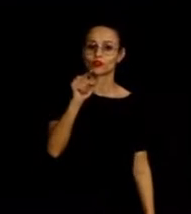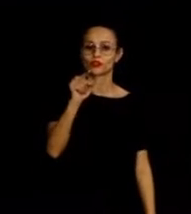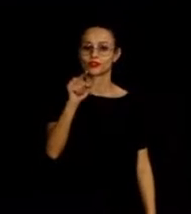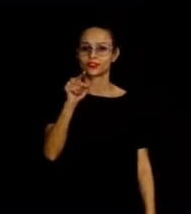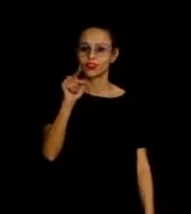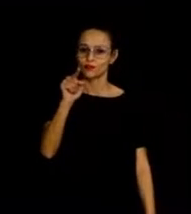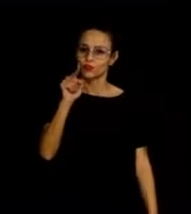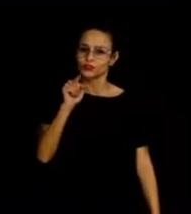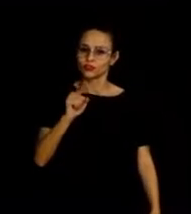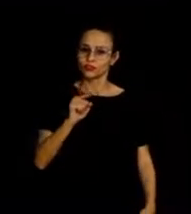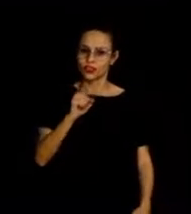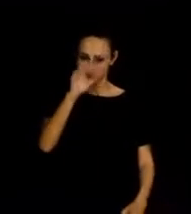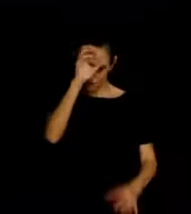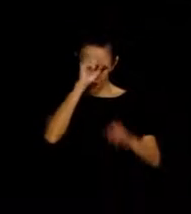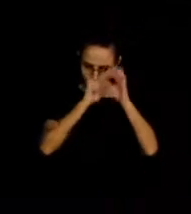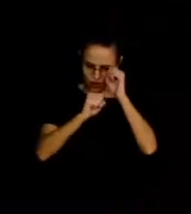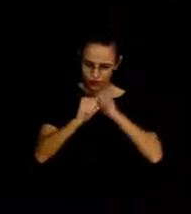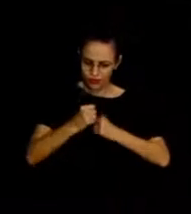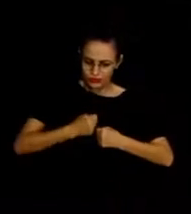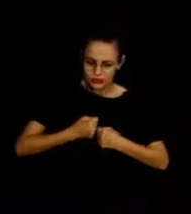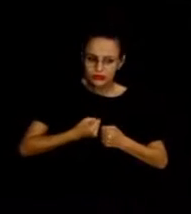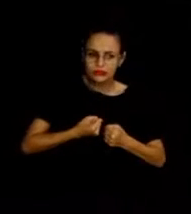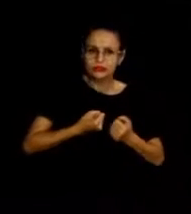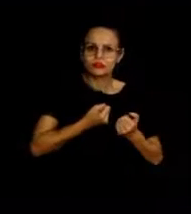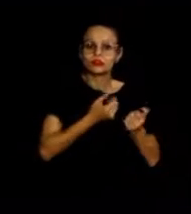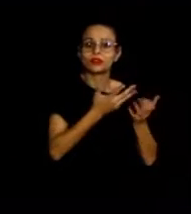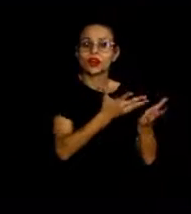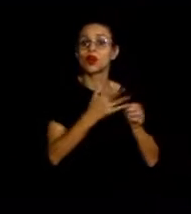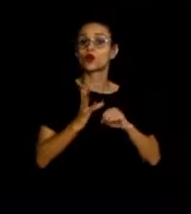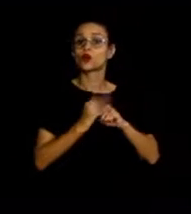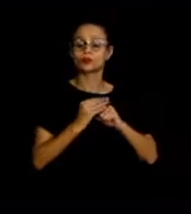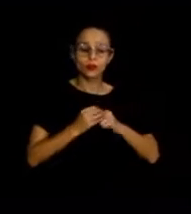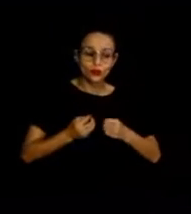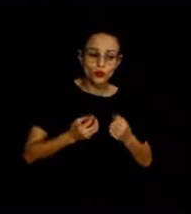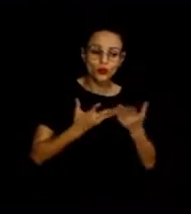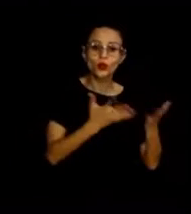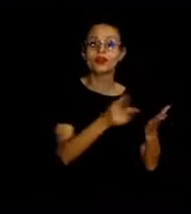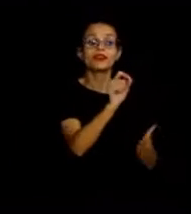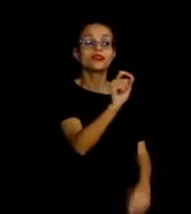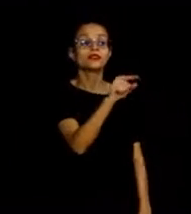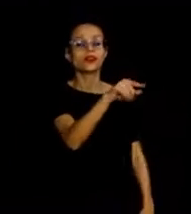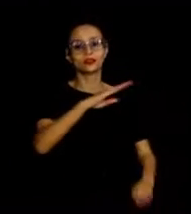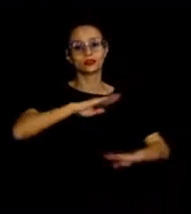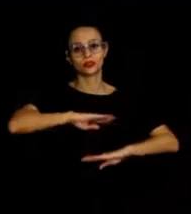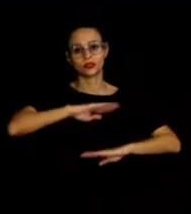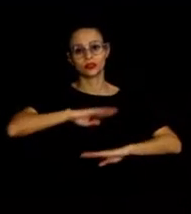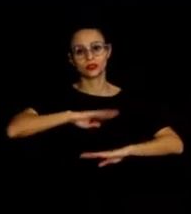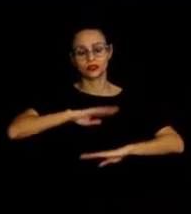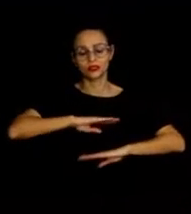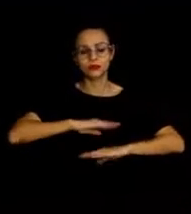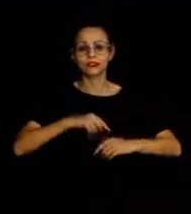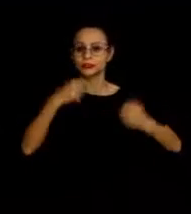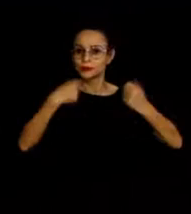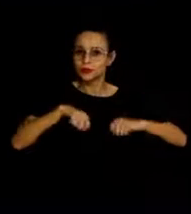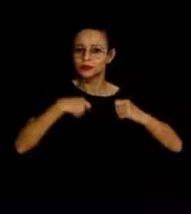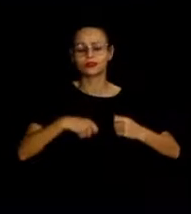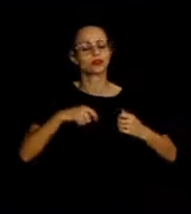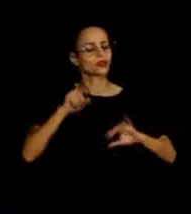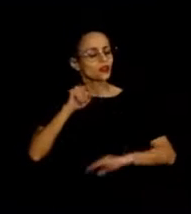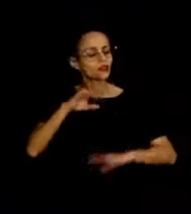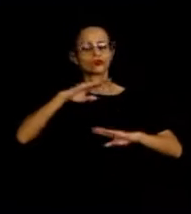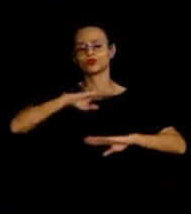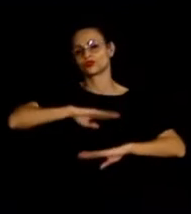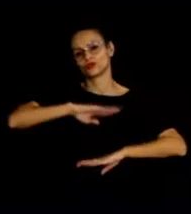entregar o que você tem de melhor nesse momento que é o conhecimento para quem está numa situação de vulnerabilidade é uma